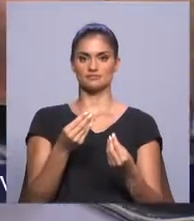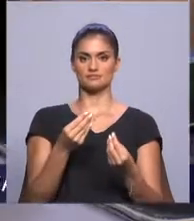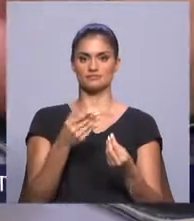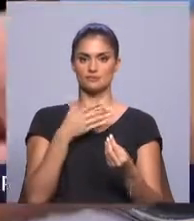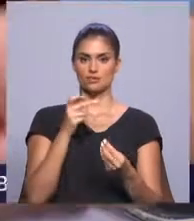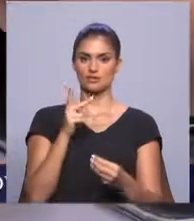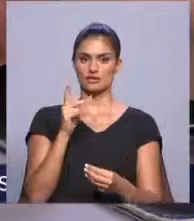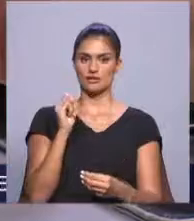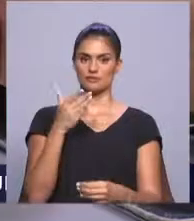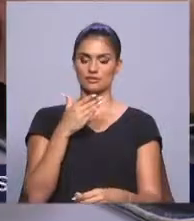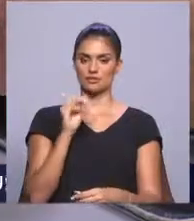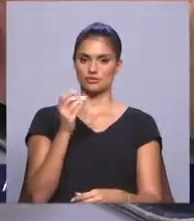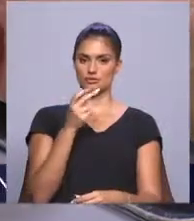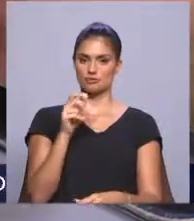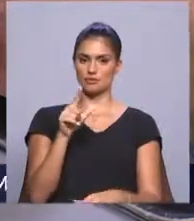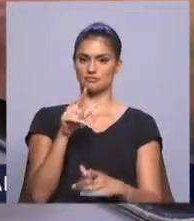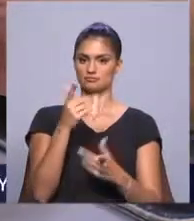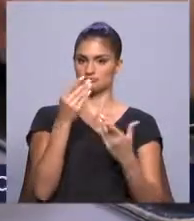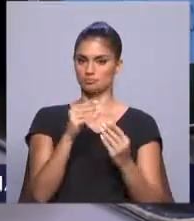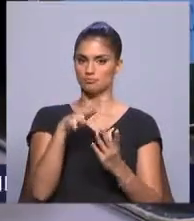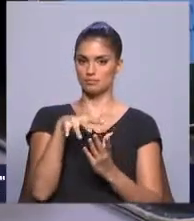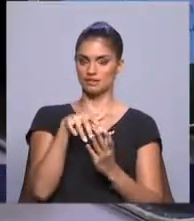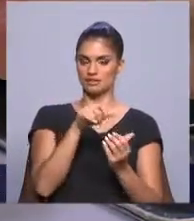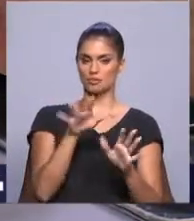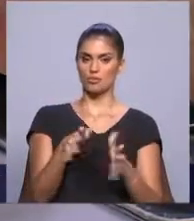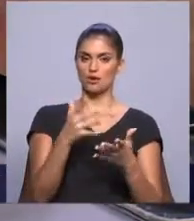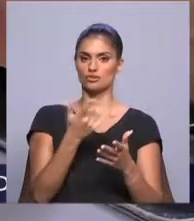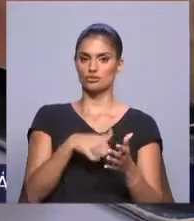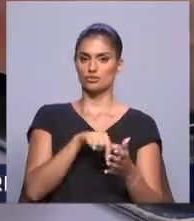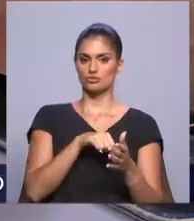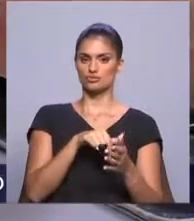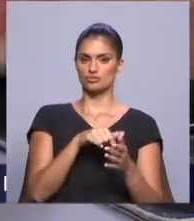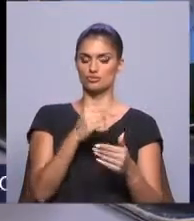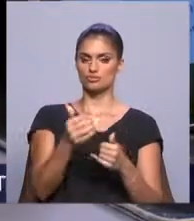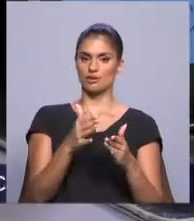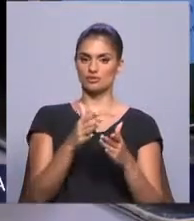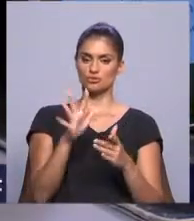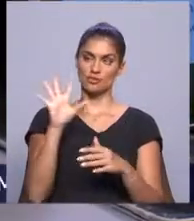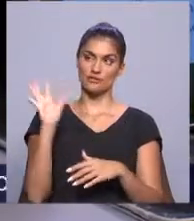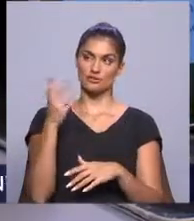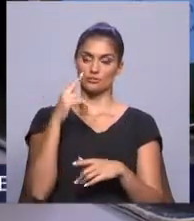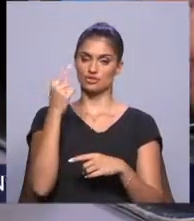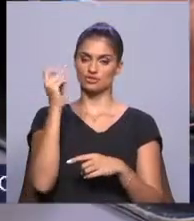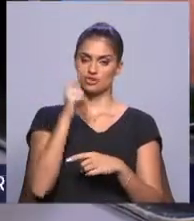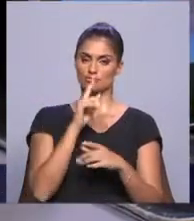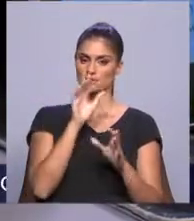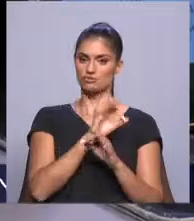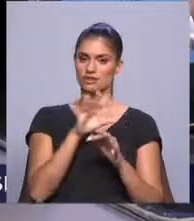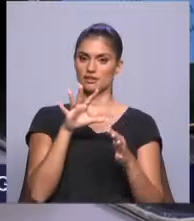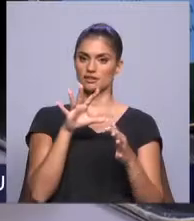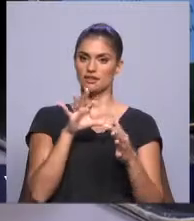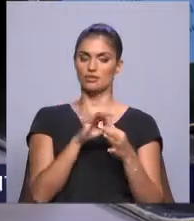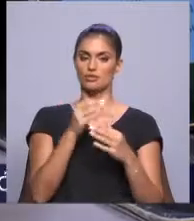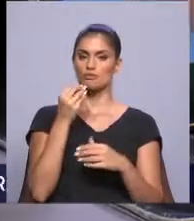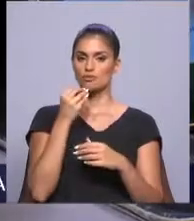David Sobral, editado pela Planeta, publicado pela Planeta, Qual é o Nosso Lugar no Universo? É uma história fascinante sobre como é